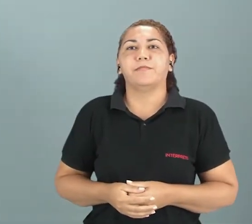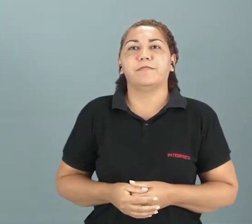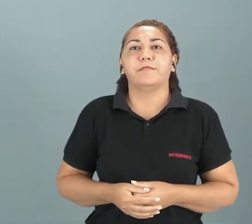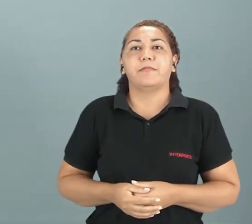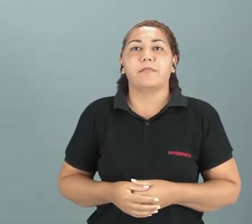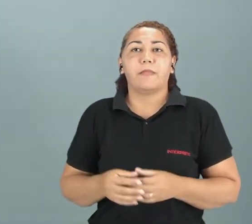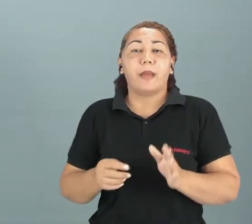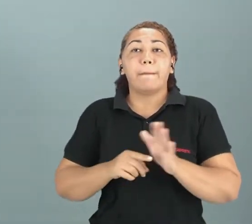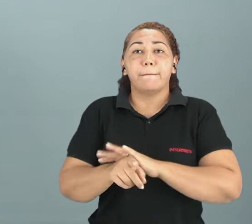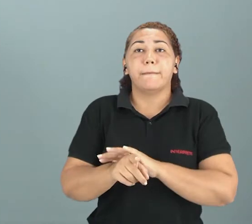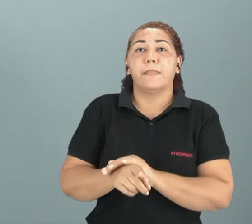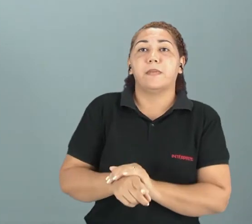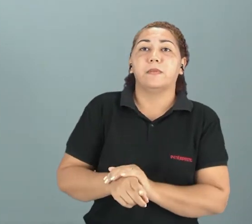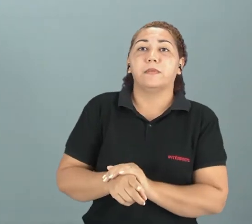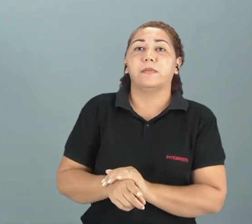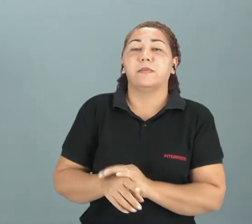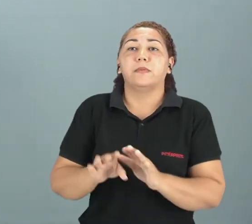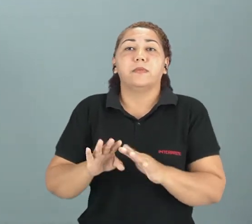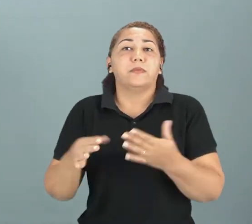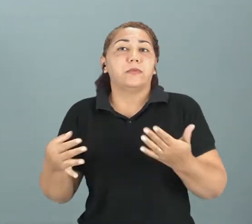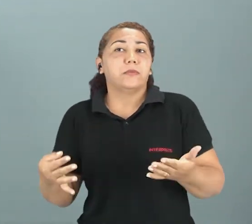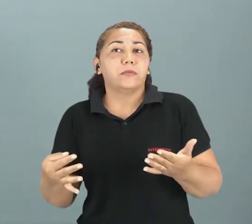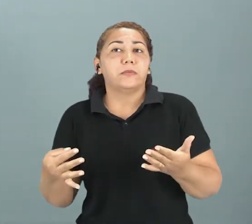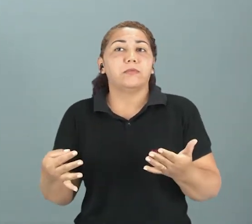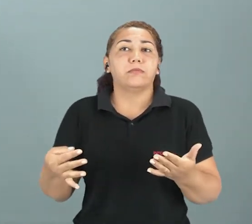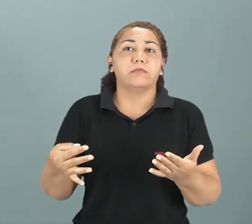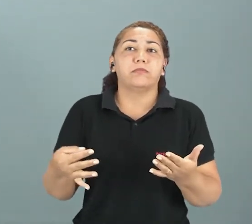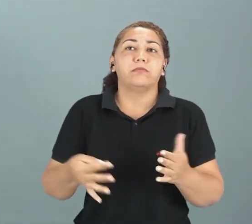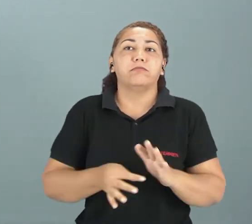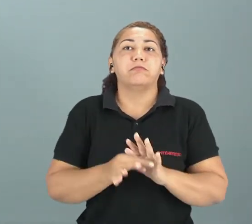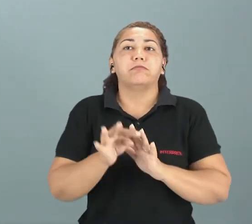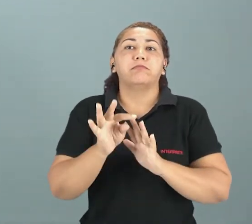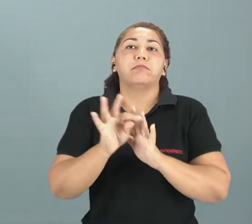texto acima trata de